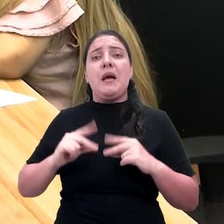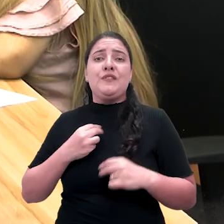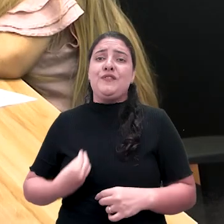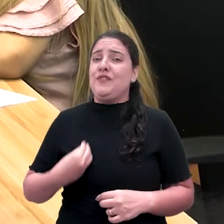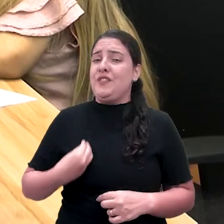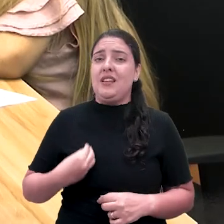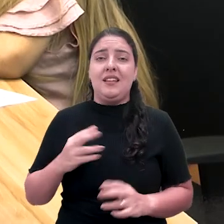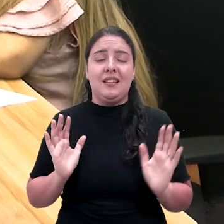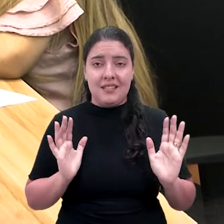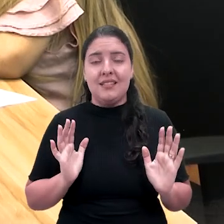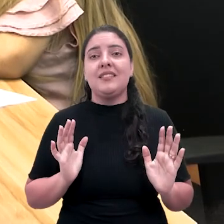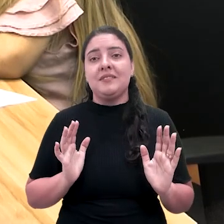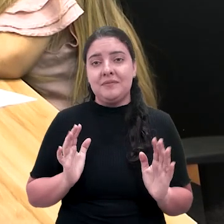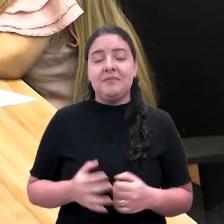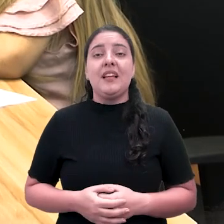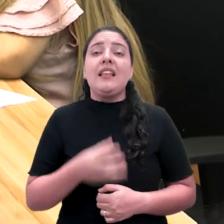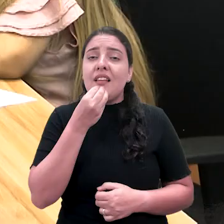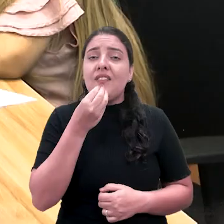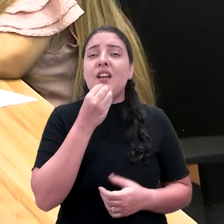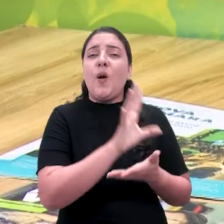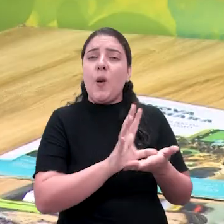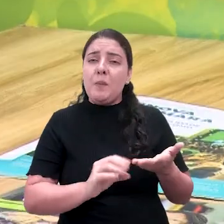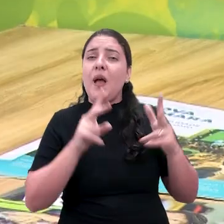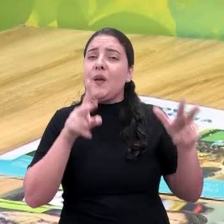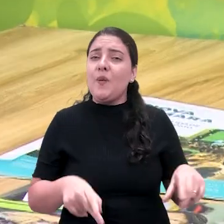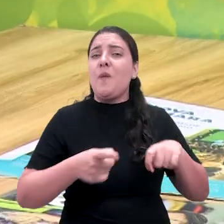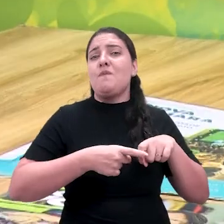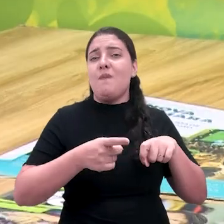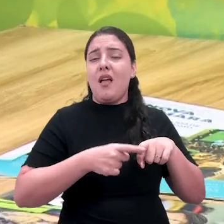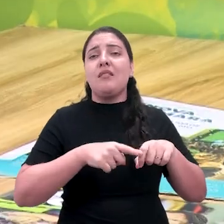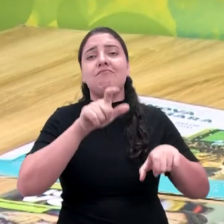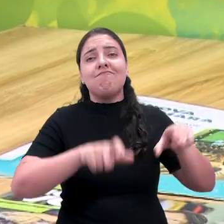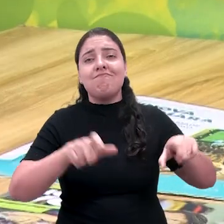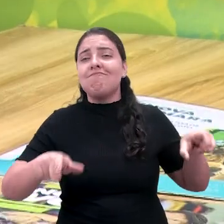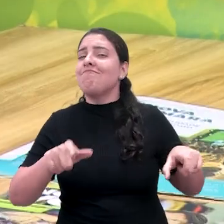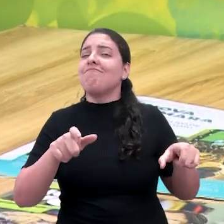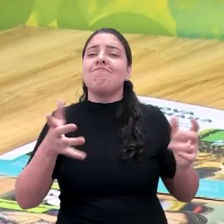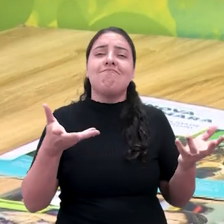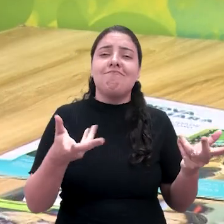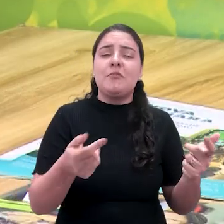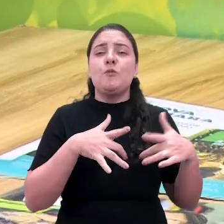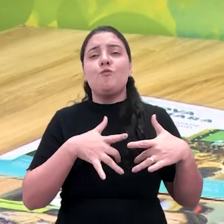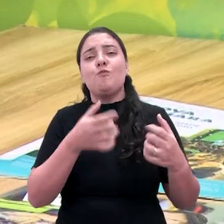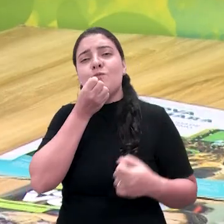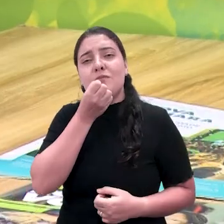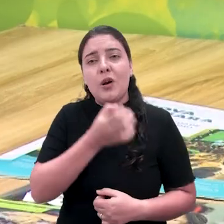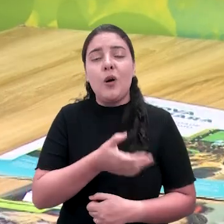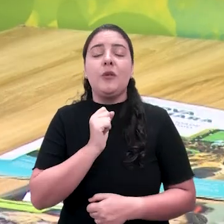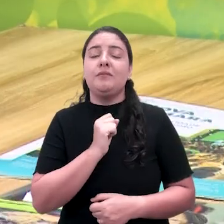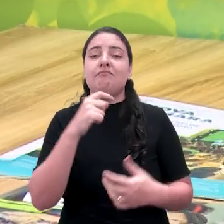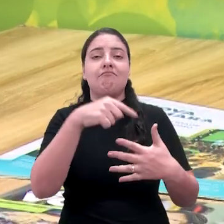jamais vou brigar com você Quem me dera se tivesse mais gente como esse médico, como esse médico e como tantos outros que passaram por mim, né? Que eu sempre falo desses